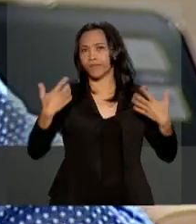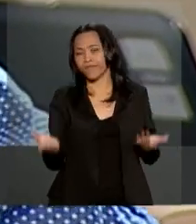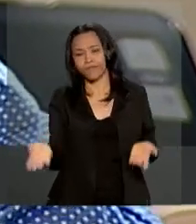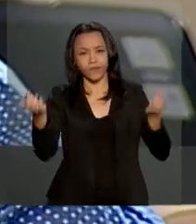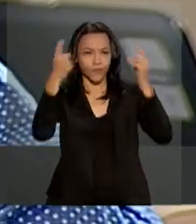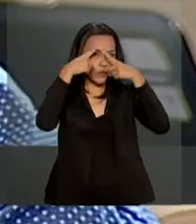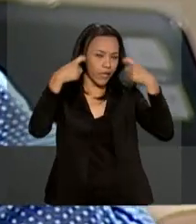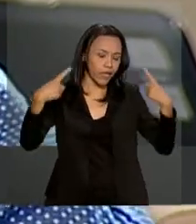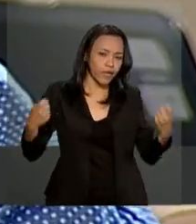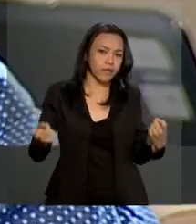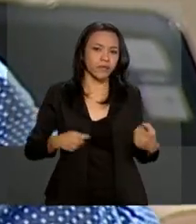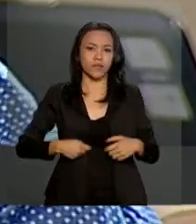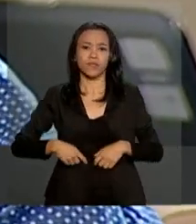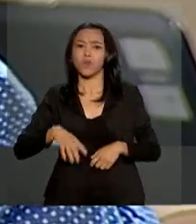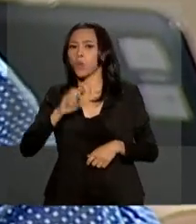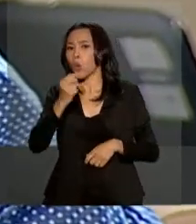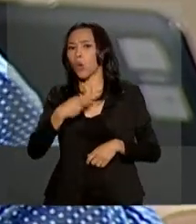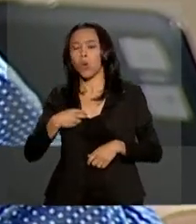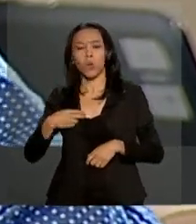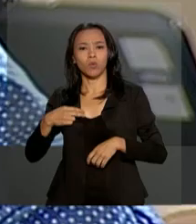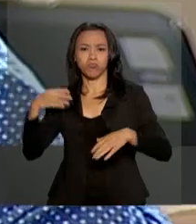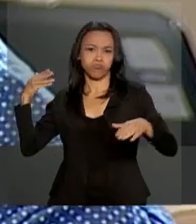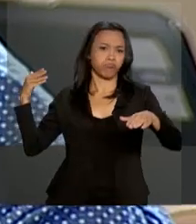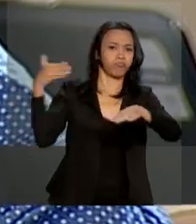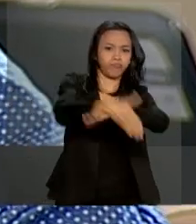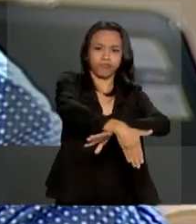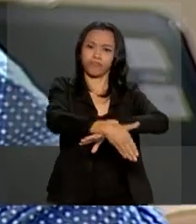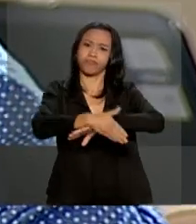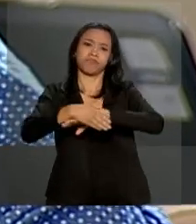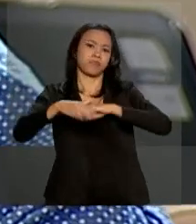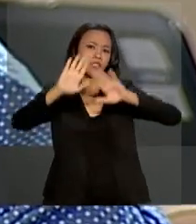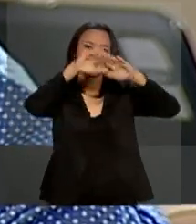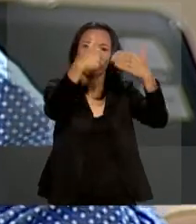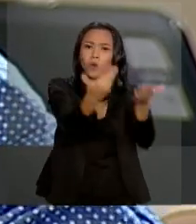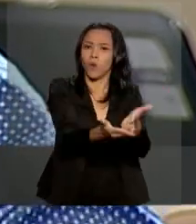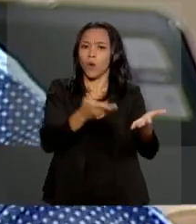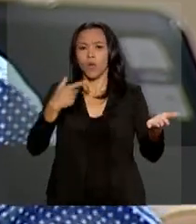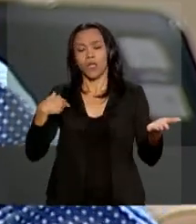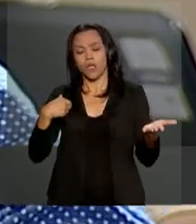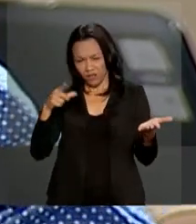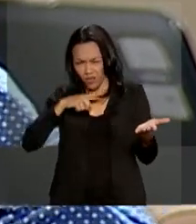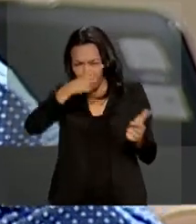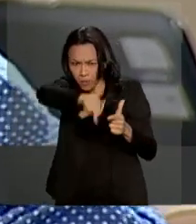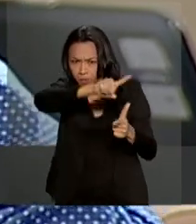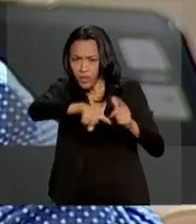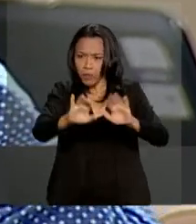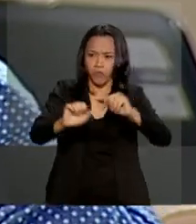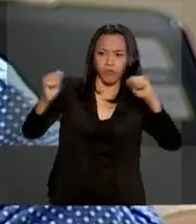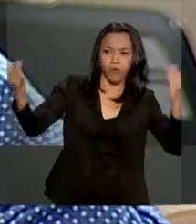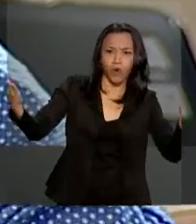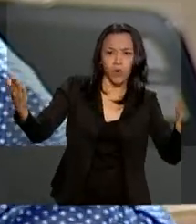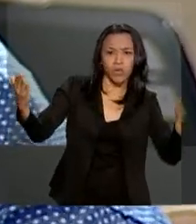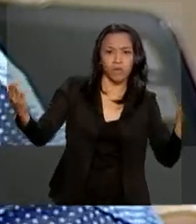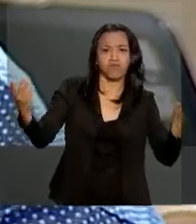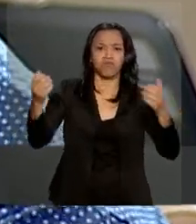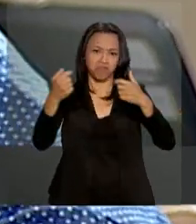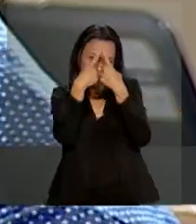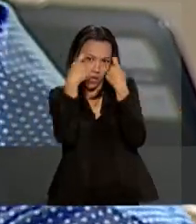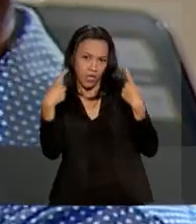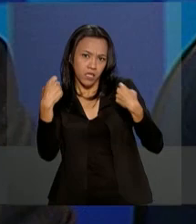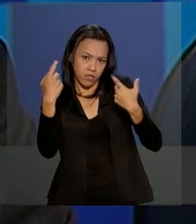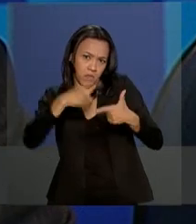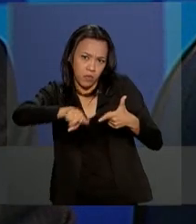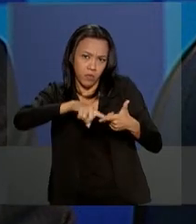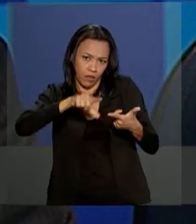invasão de escolas como já aconteceu em algum local houve problema externo com violência extrema